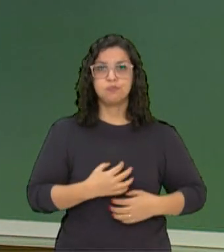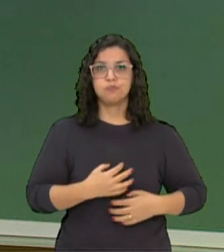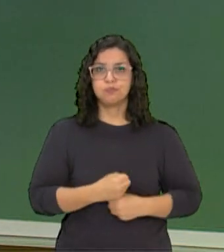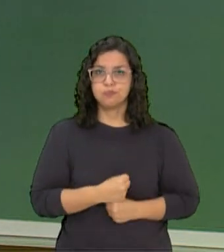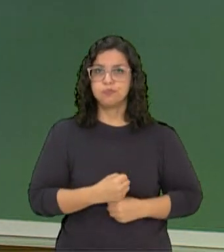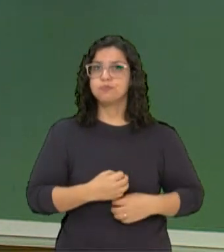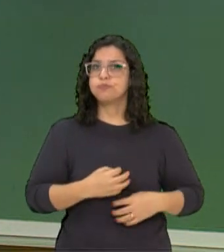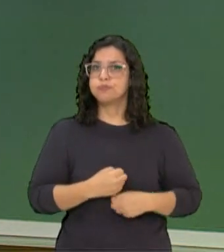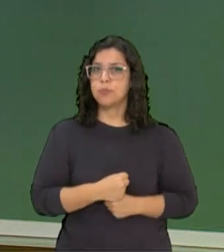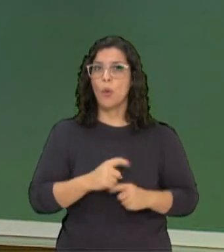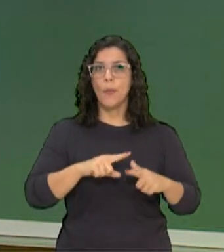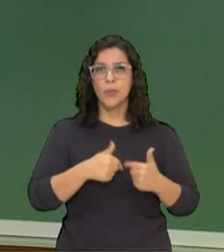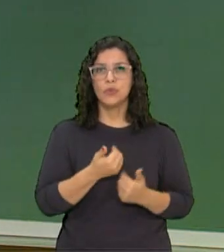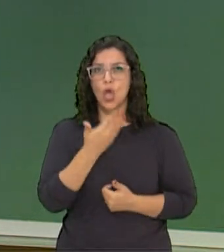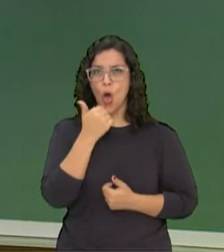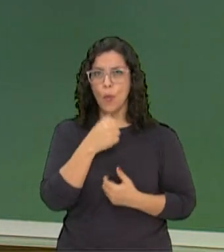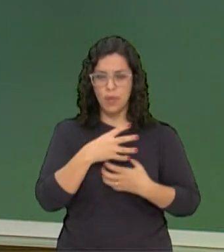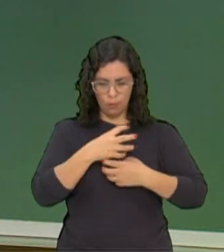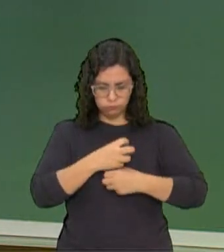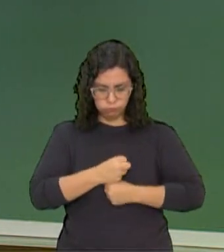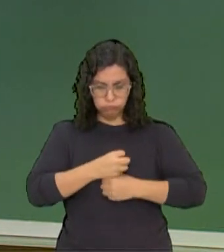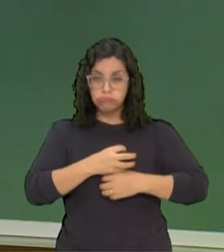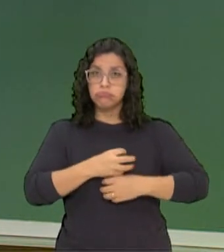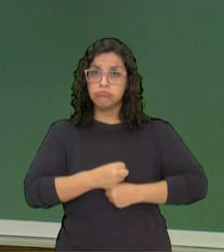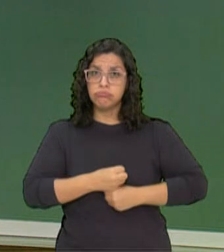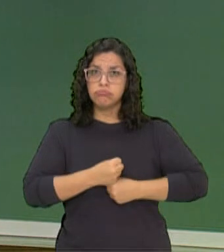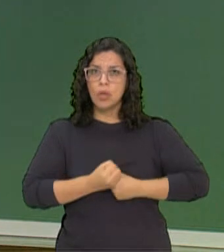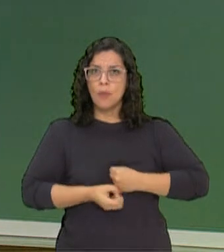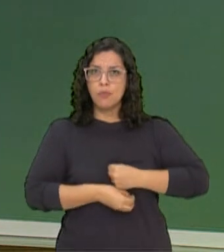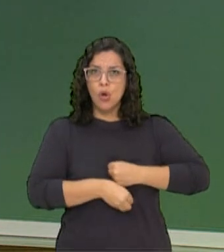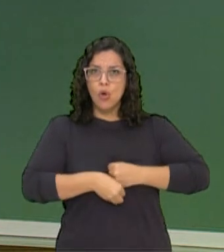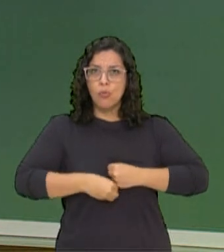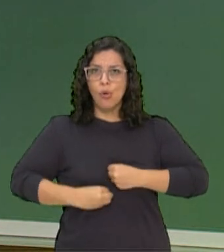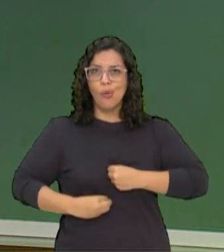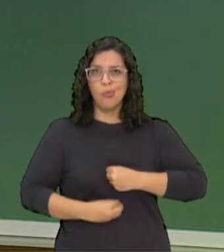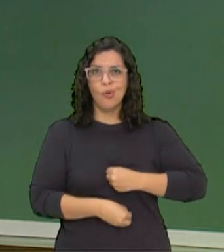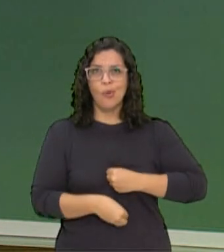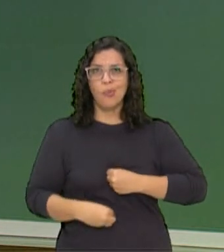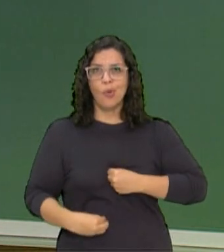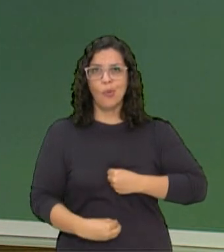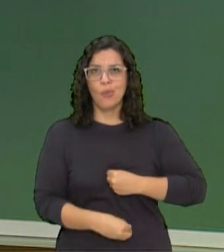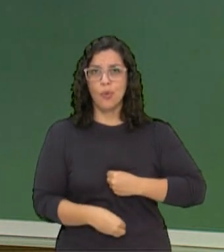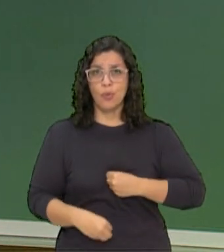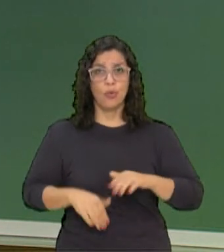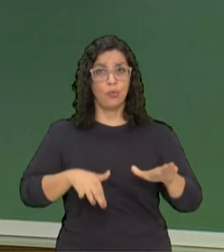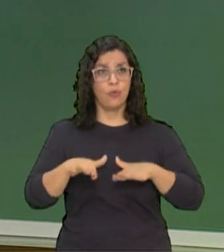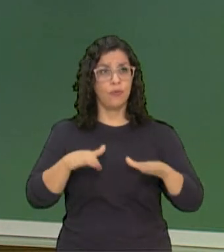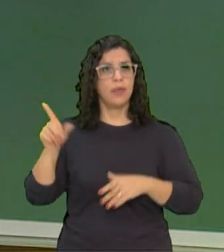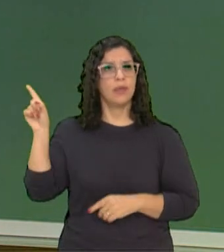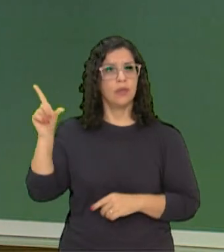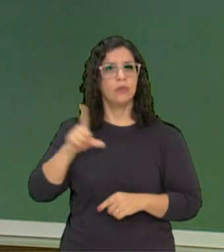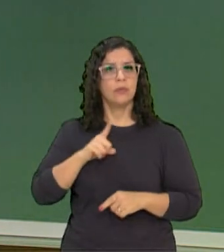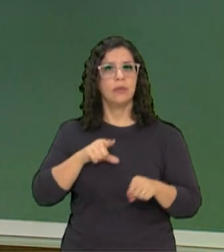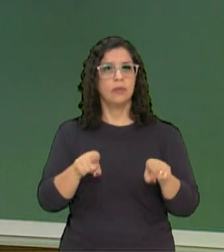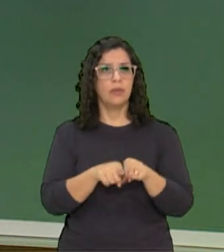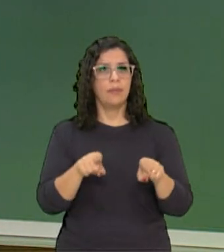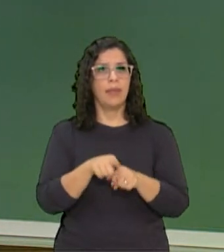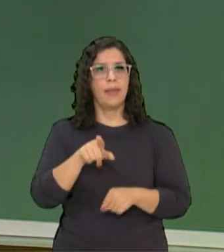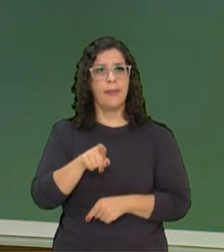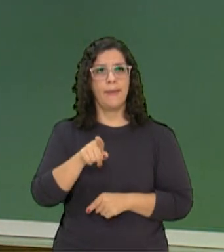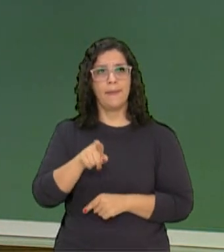apertando a musculatura e o bolo alimentar, por exemplo, vai sendo empurrado para baixo, né? A gente vai chamar esse movimento de peristaltismo